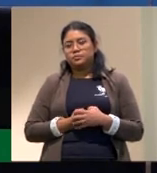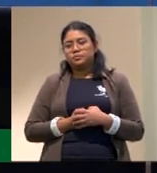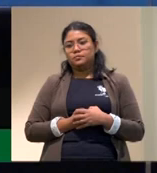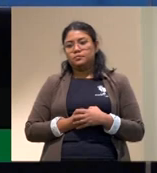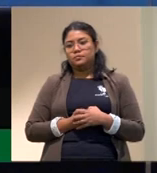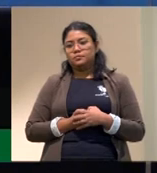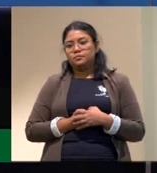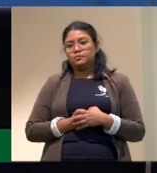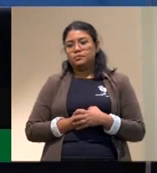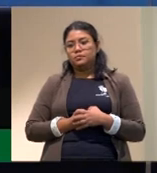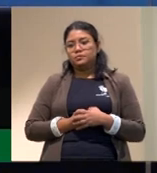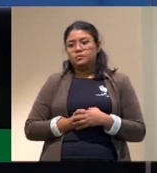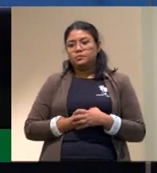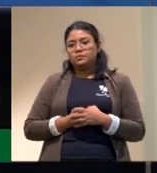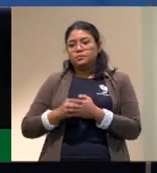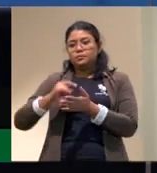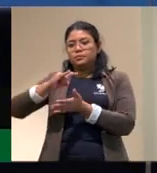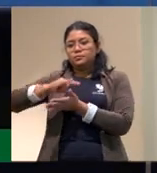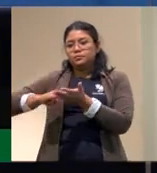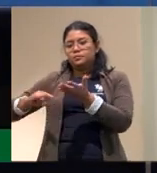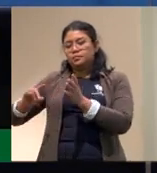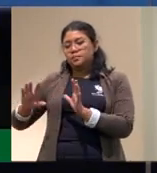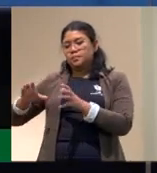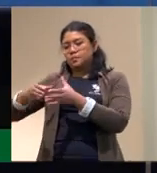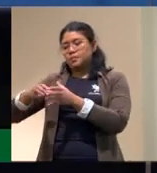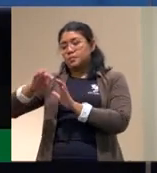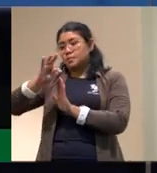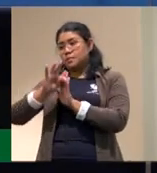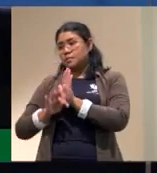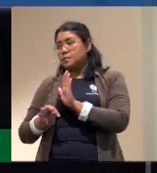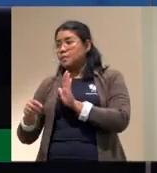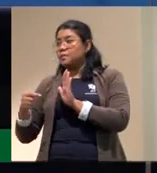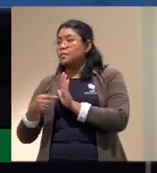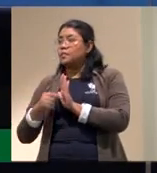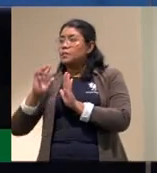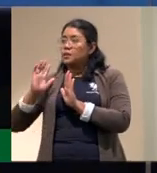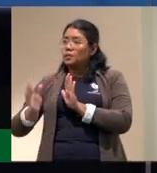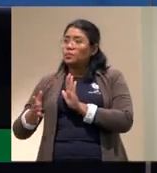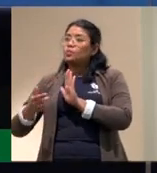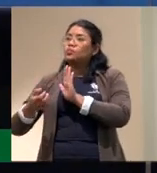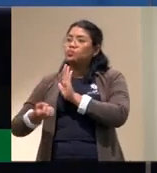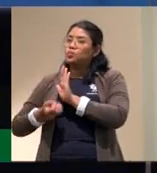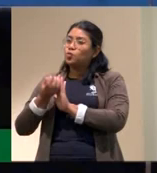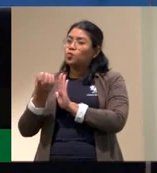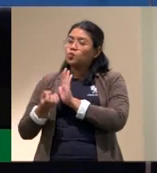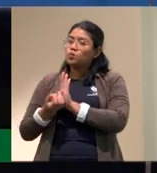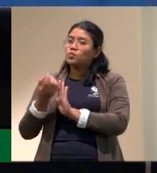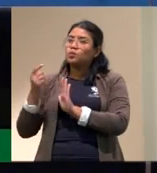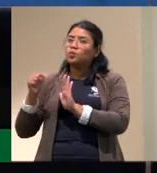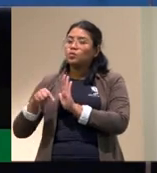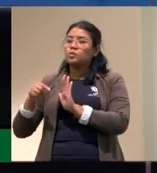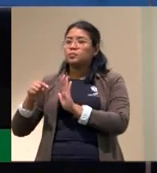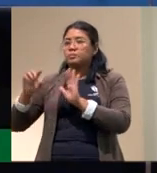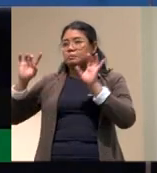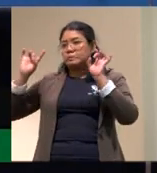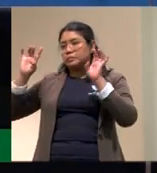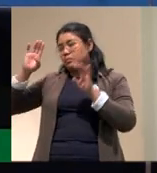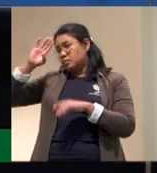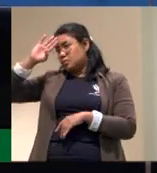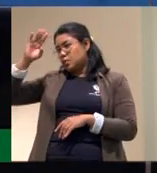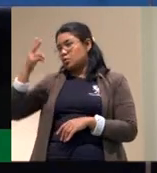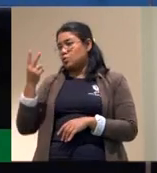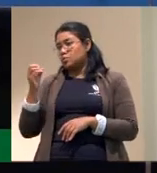esse conjunto documental, né, que já foi produzido, mas especialmente o de 2015